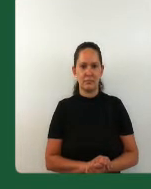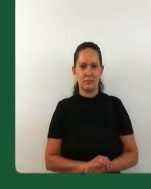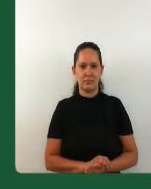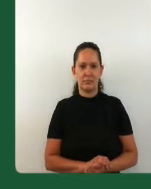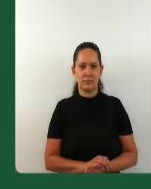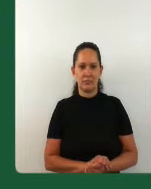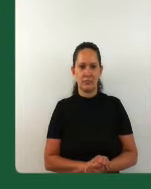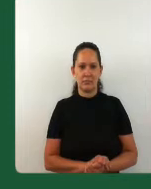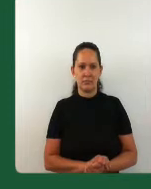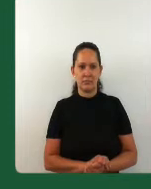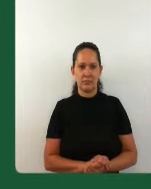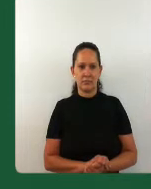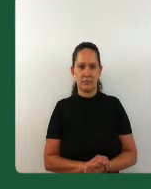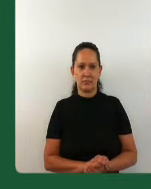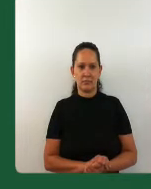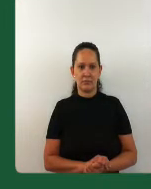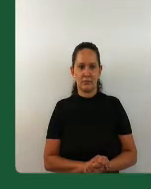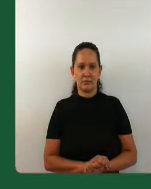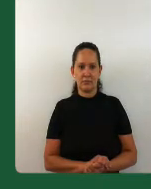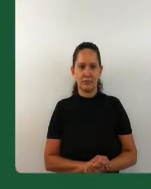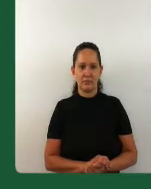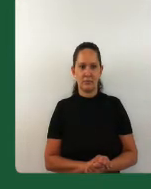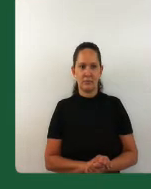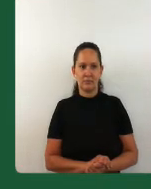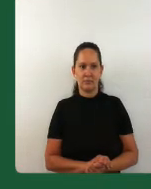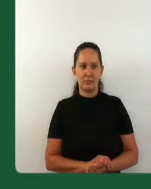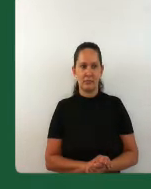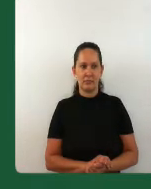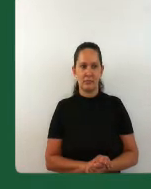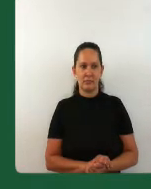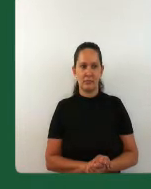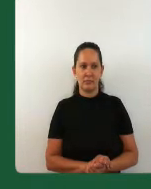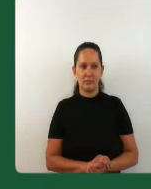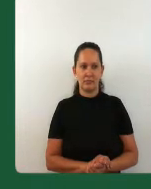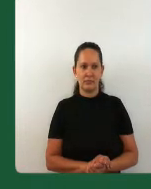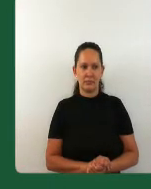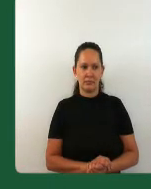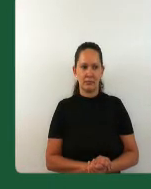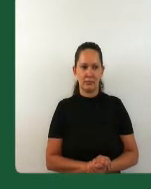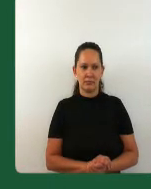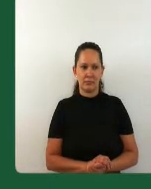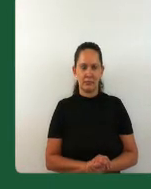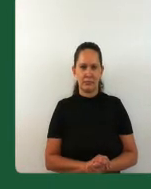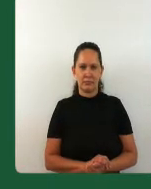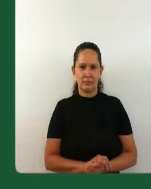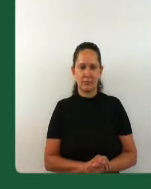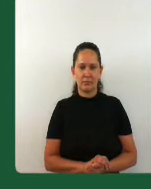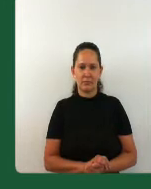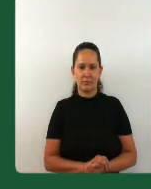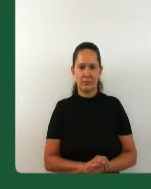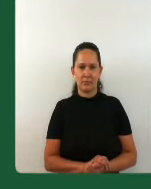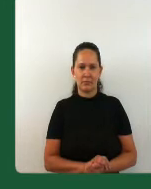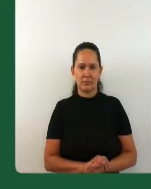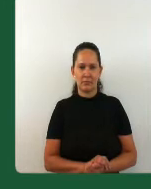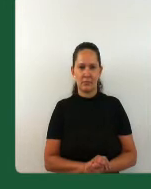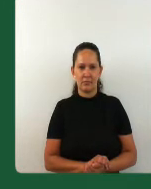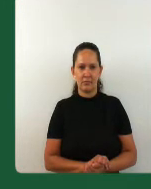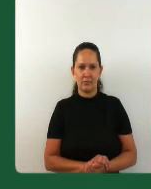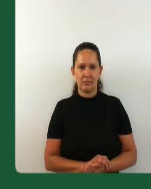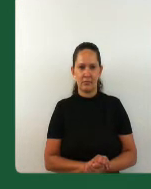mesa MPT em Campinas. Tema: Sobrapar, reabilitação